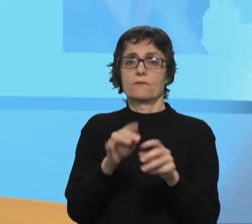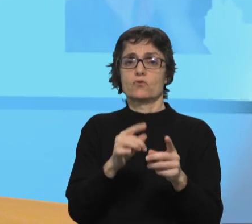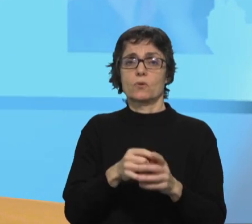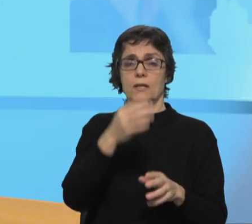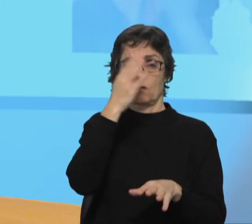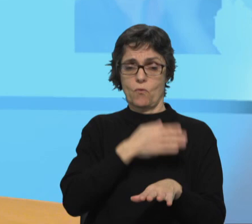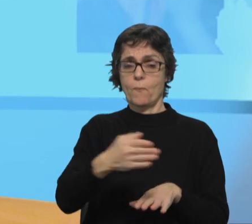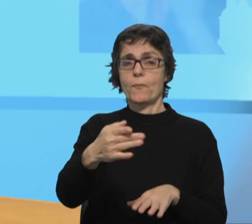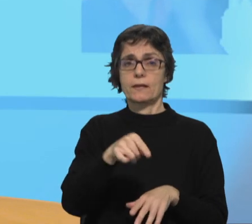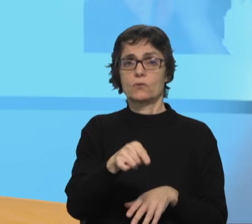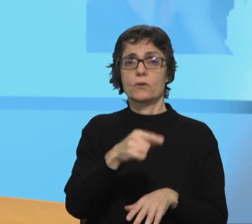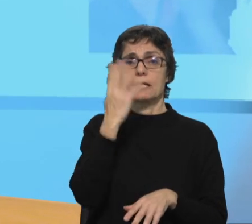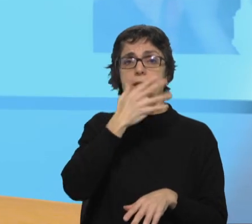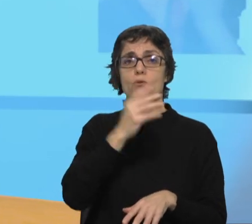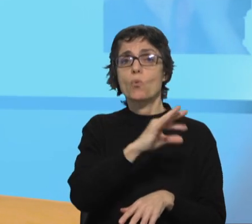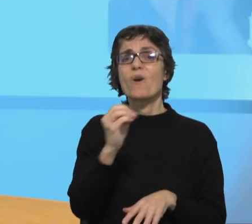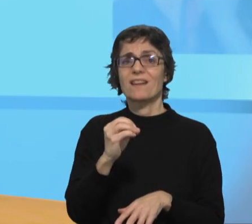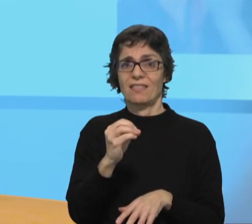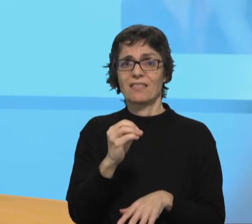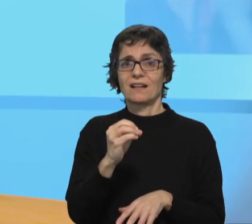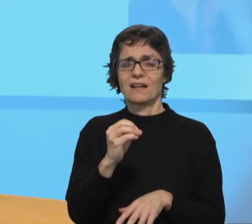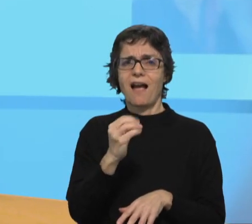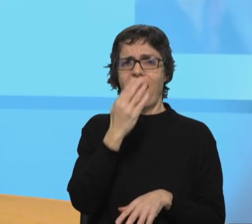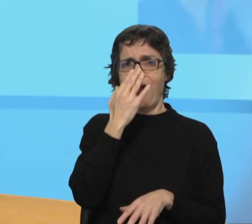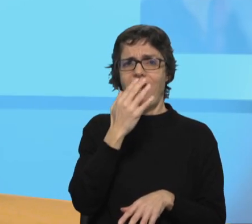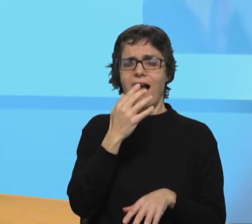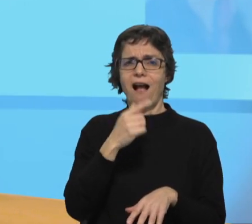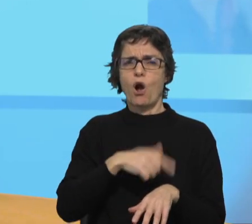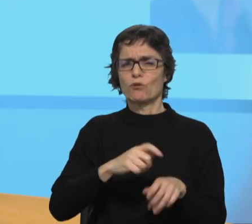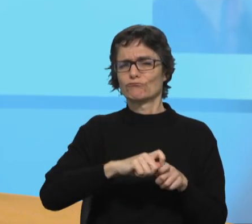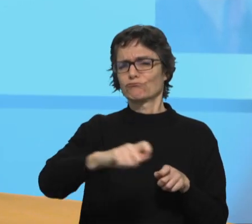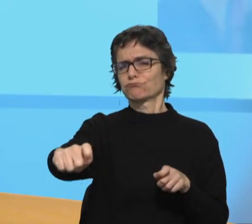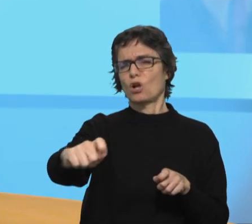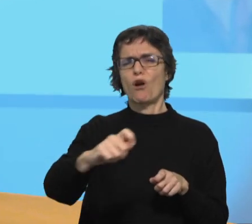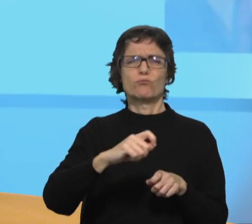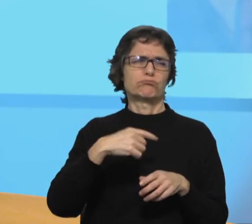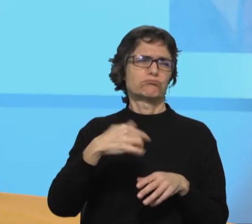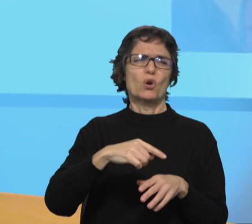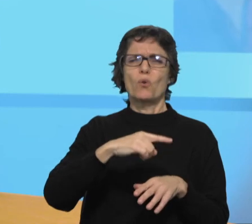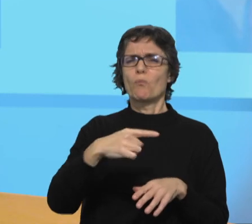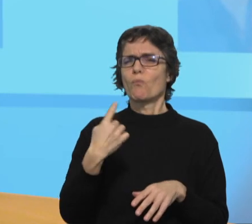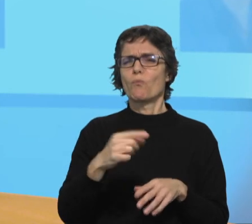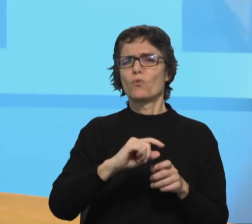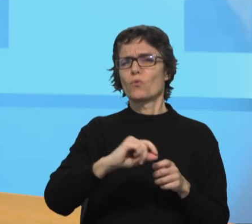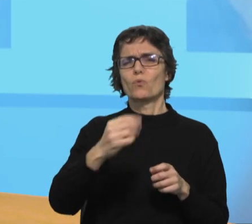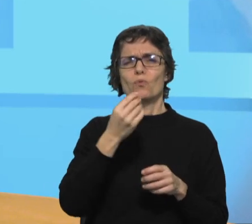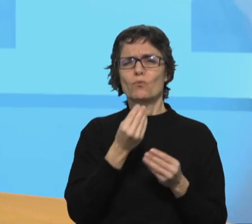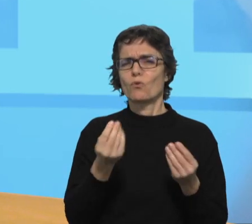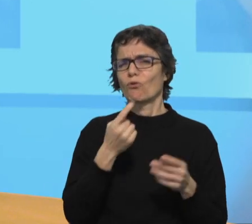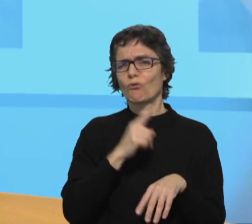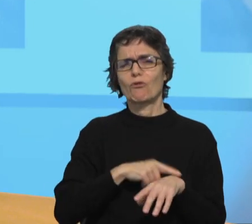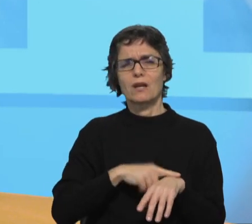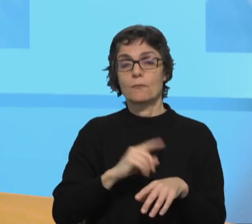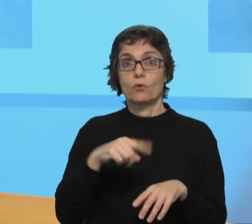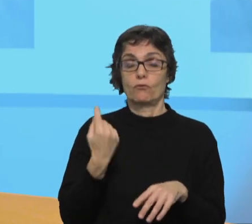um conjunto de distância de temporal demasiado longo para os dias de hoje. É tudo, todos queremos as coisas muito